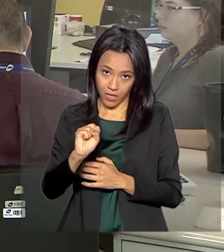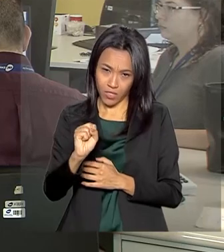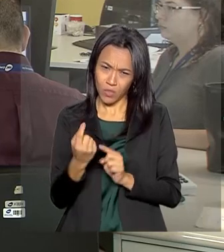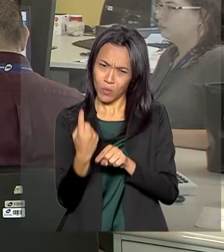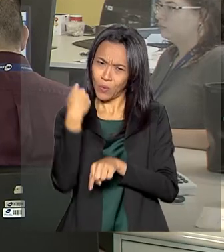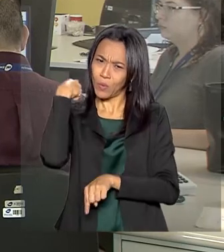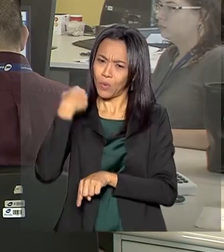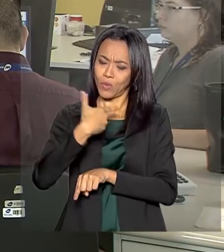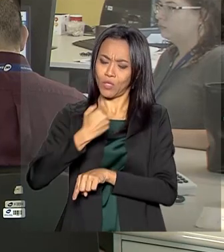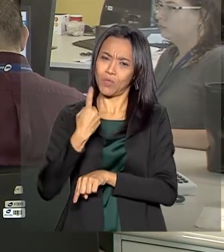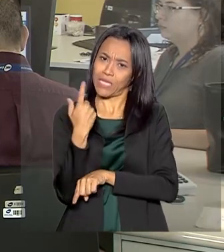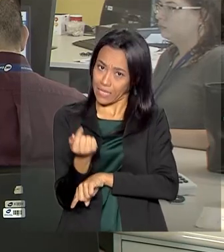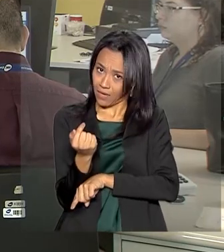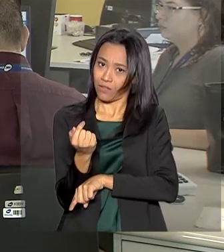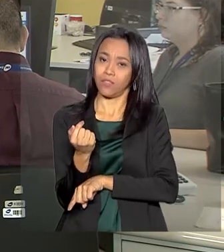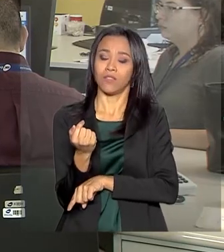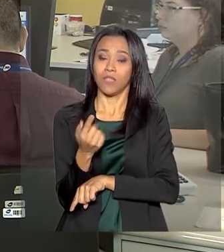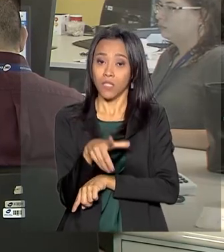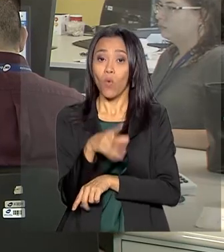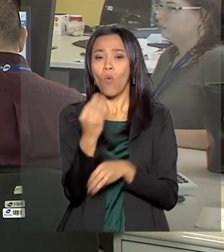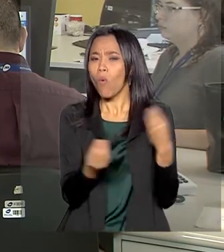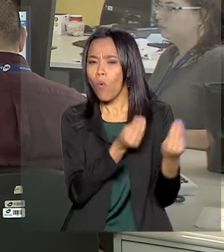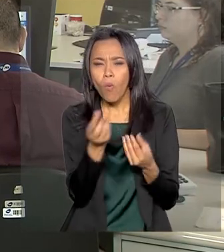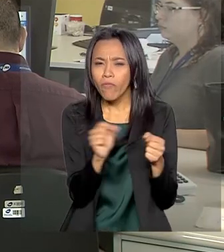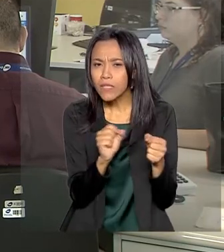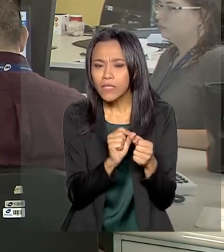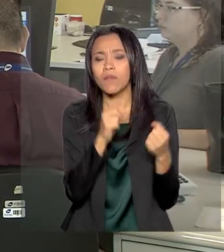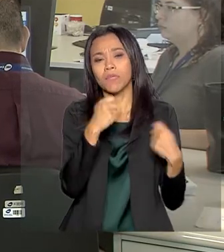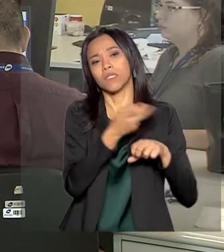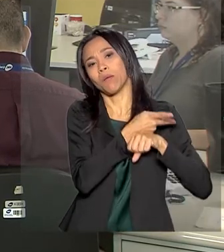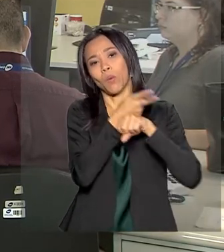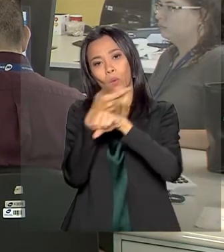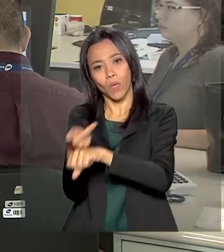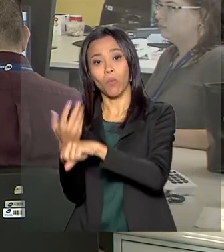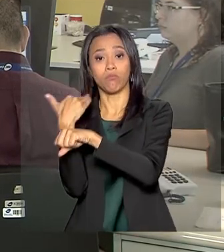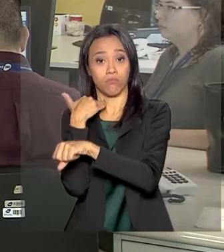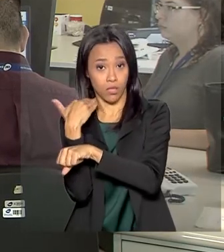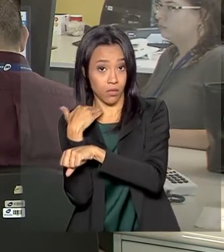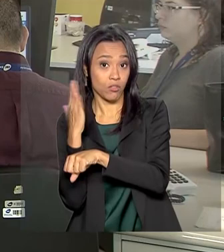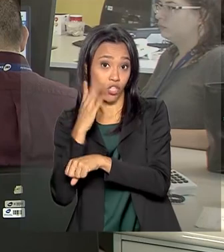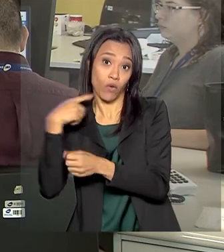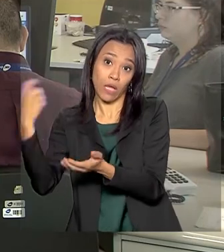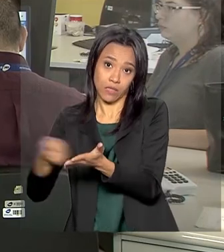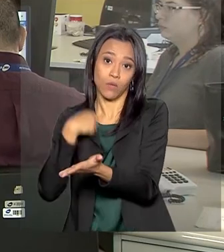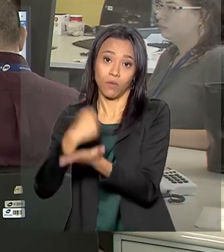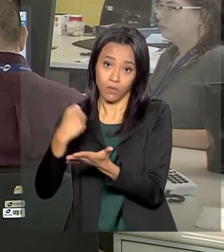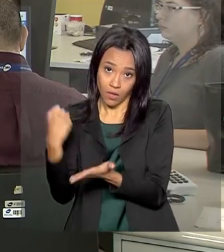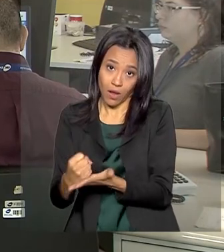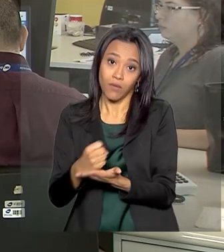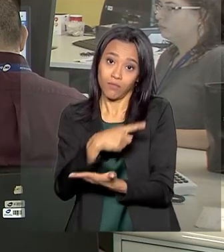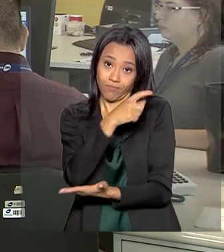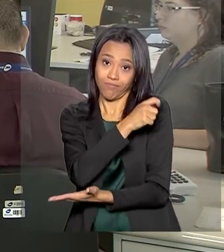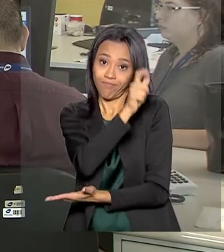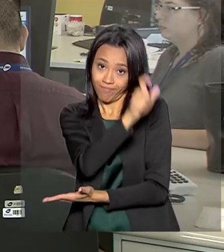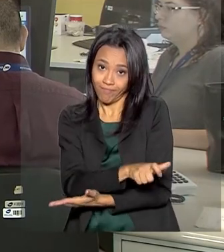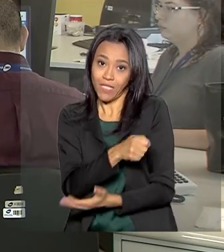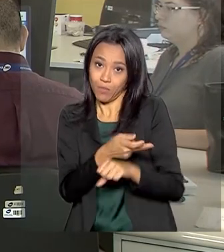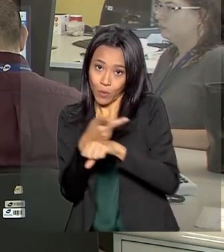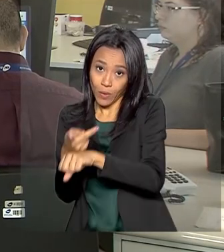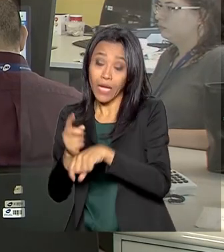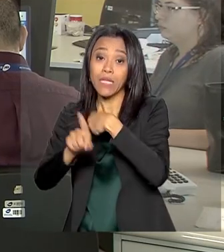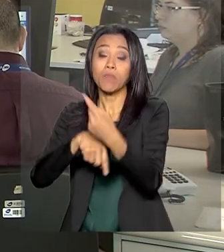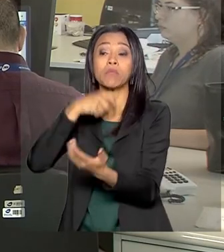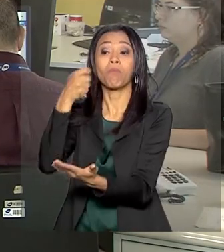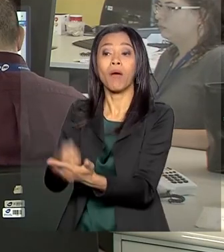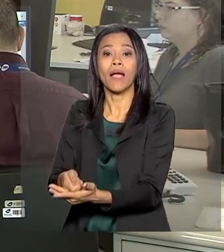Para fazer a regularização da dívida, o estudante deve procurar a instituição bancária onde foi assinado o contrato e pagar a parcela de entrada, que